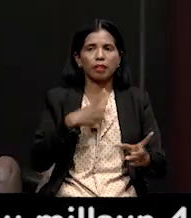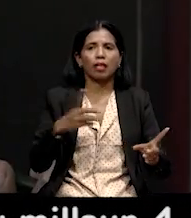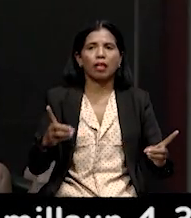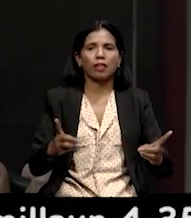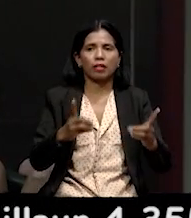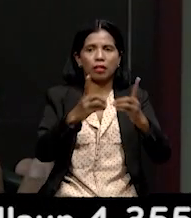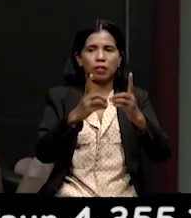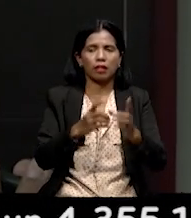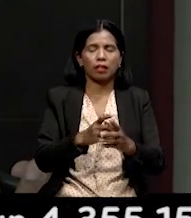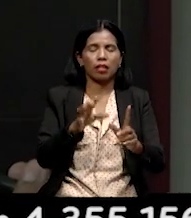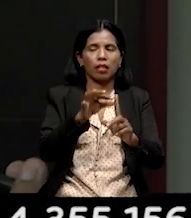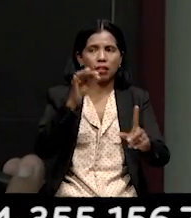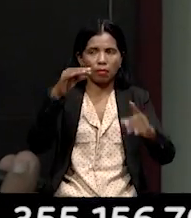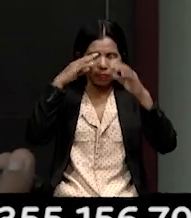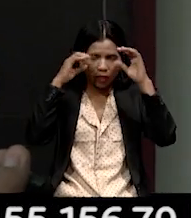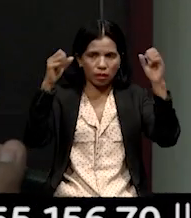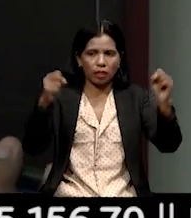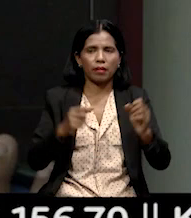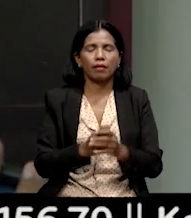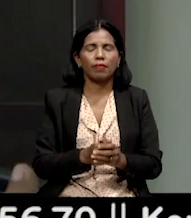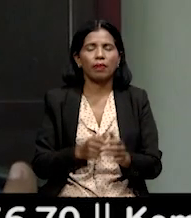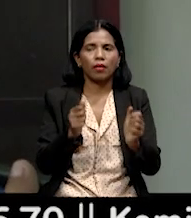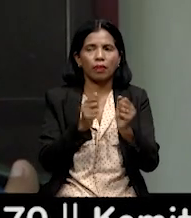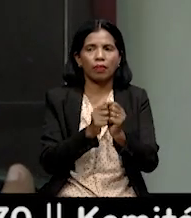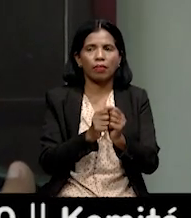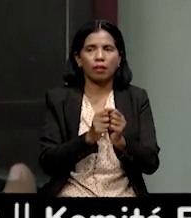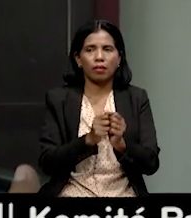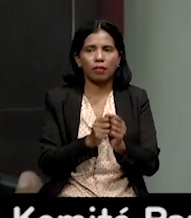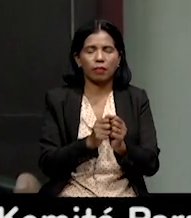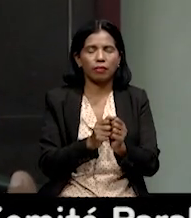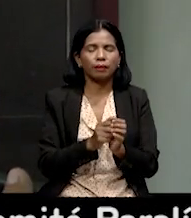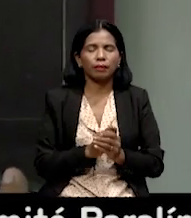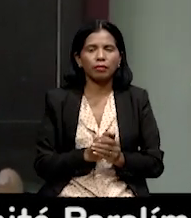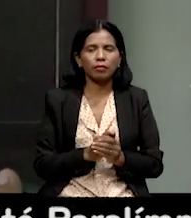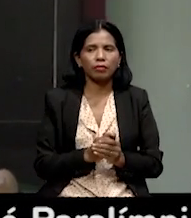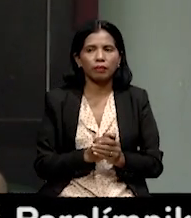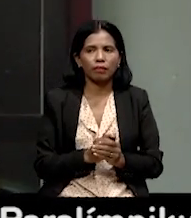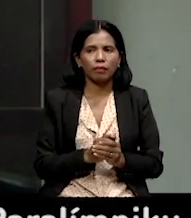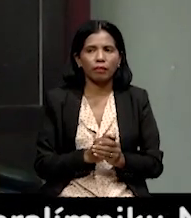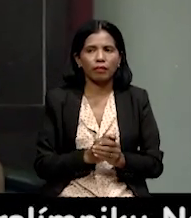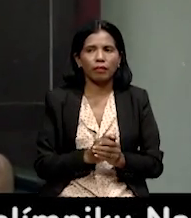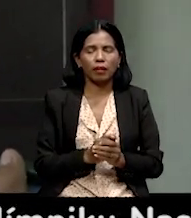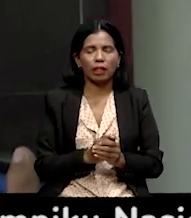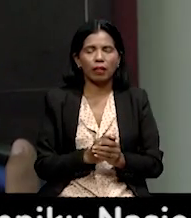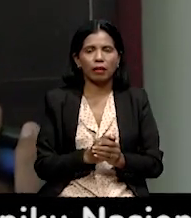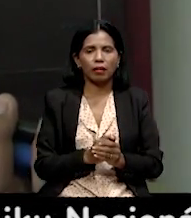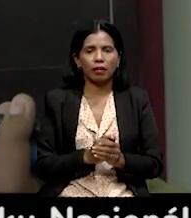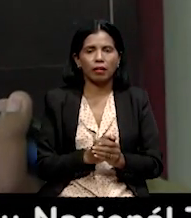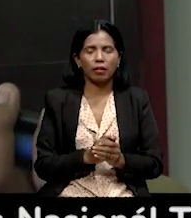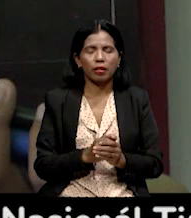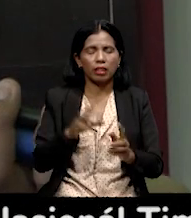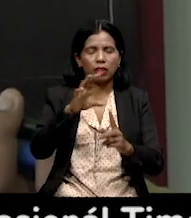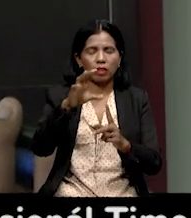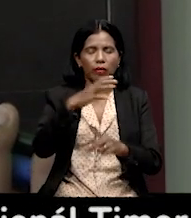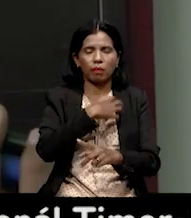elisang presidensial. O elisang presidensial irne maka wain komando zeral nebe maka dirisi direitamente o sesleng